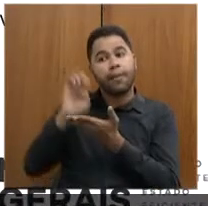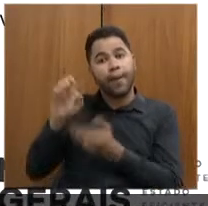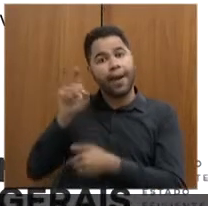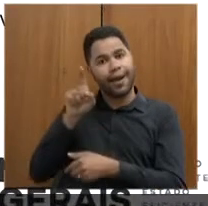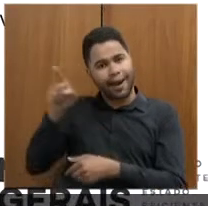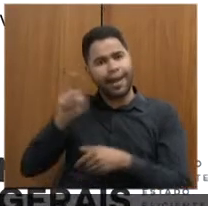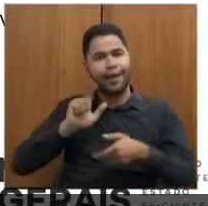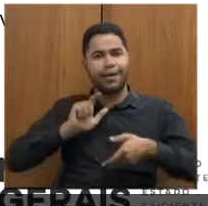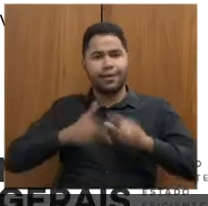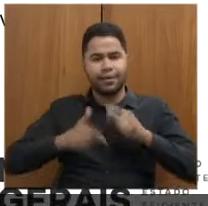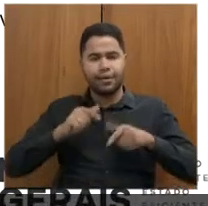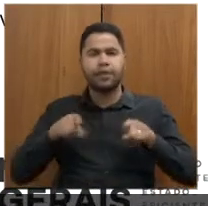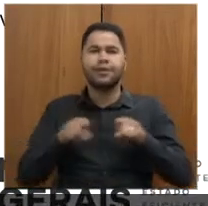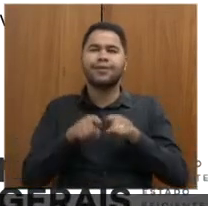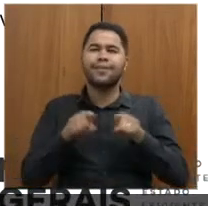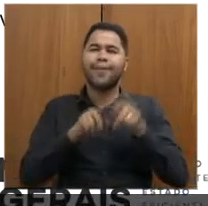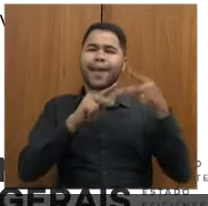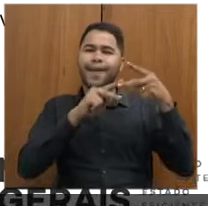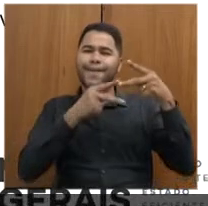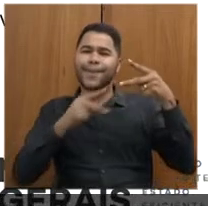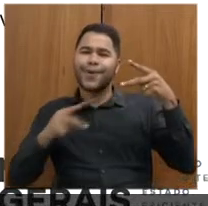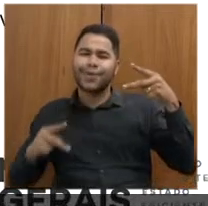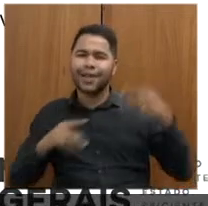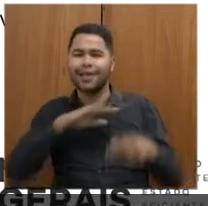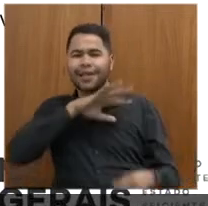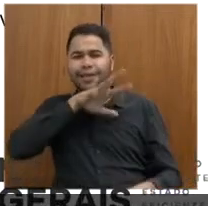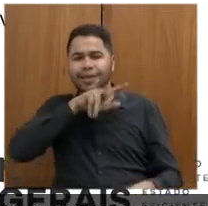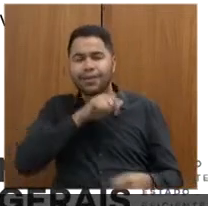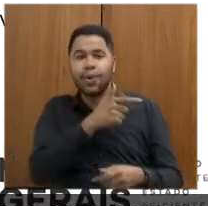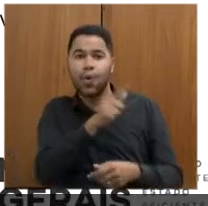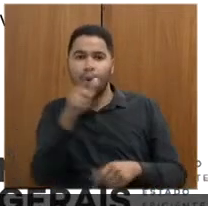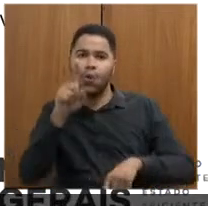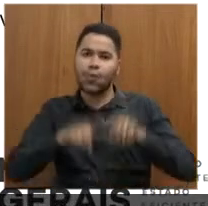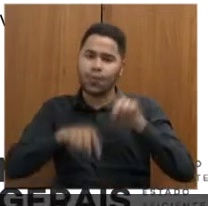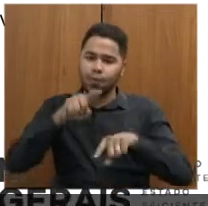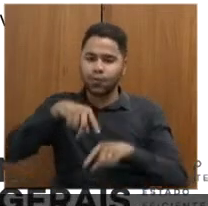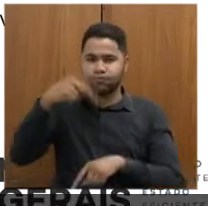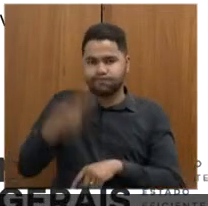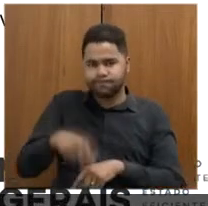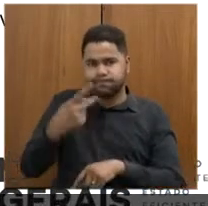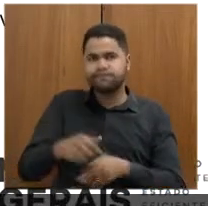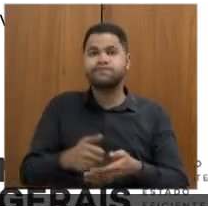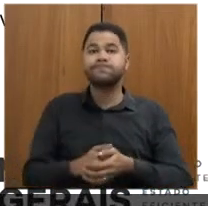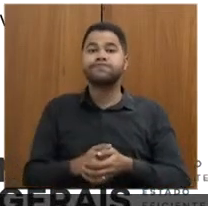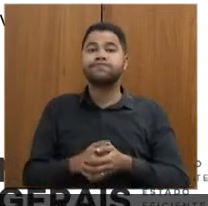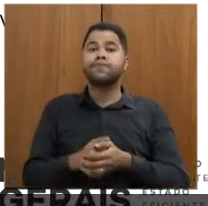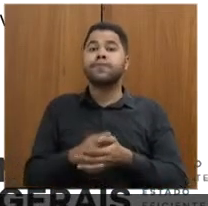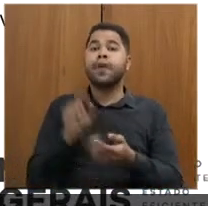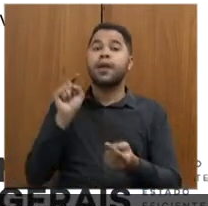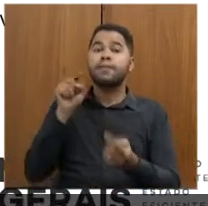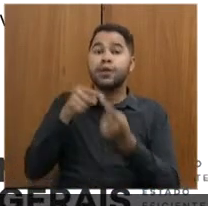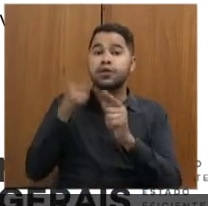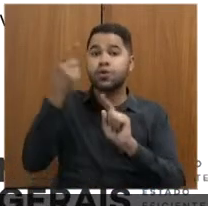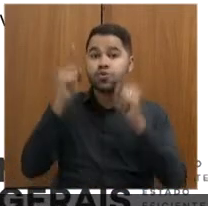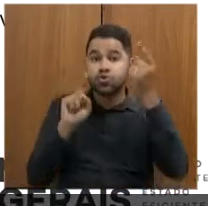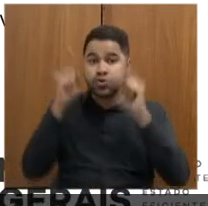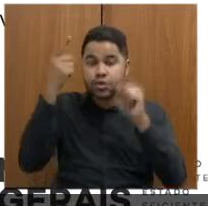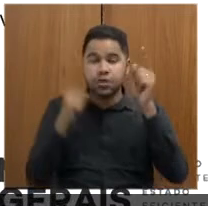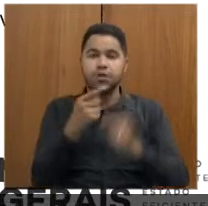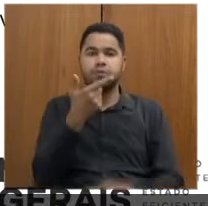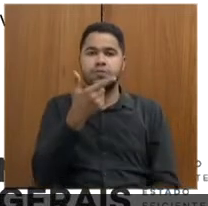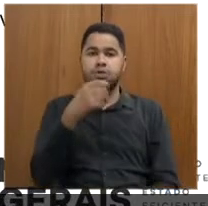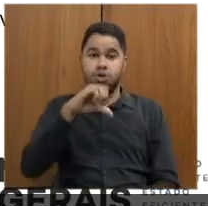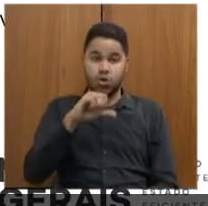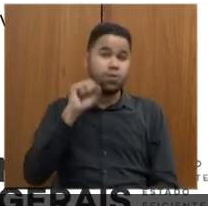questão da proteína animal e outros produtos que nós temos aqui a missão Chile em 29 do